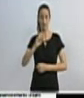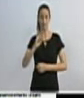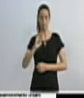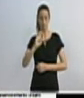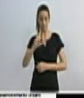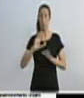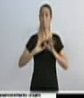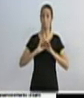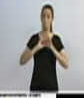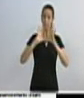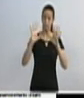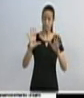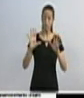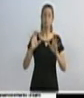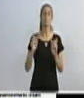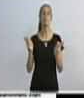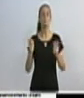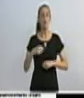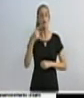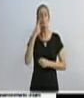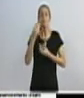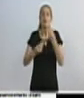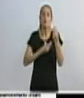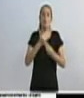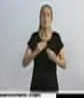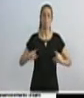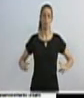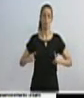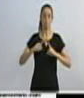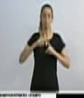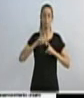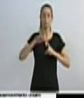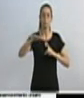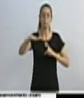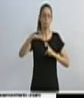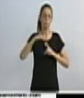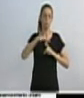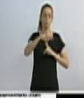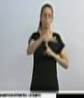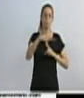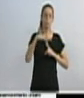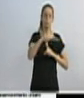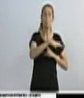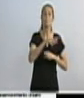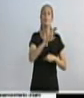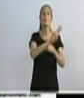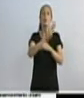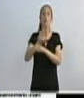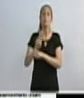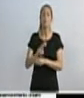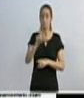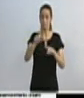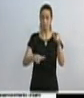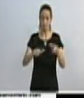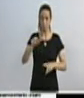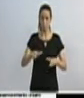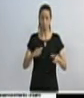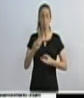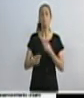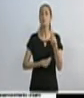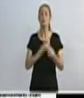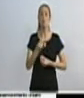dados, é possível determinar os raios mínimos para proteger a população em geral para cada subfaixa de frequência. Isso é feito através